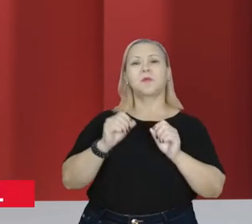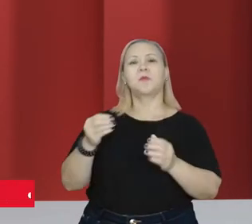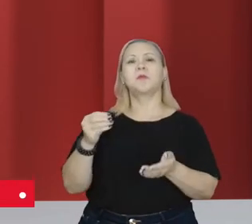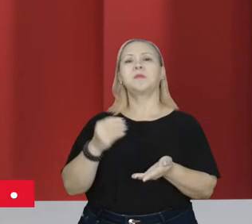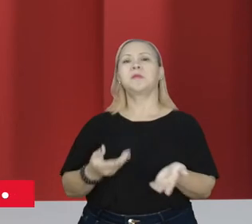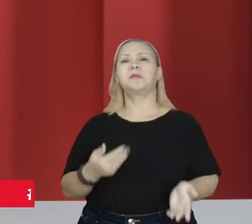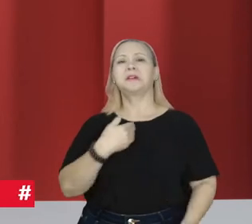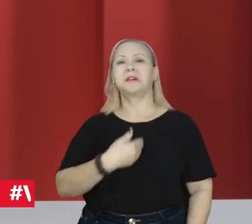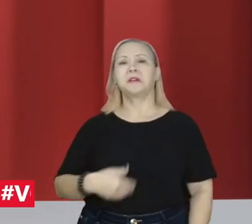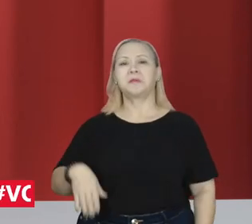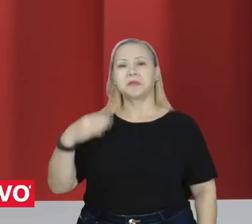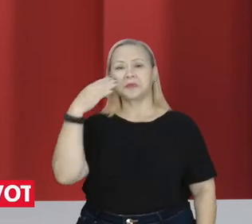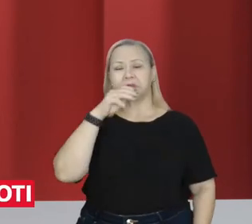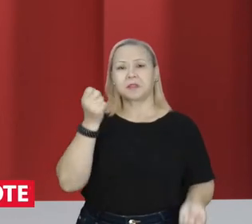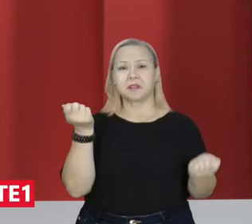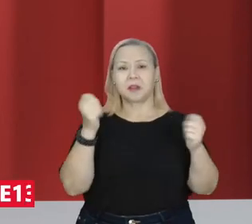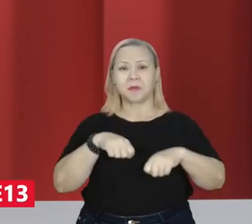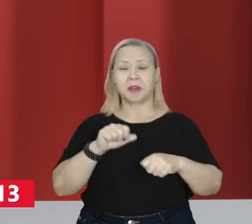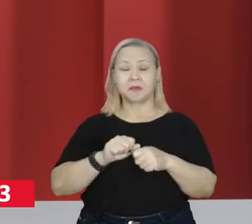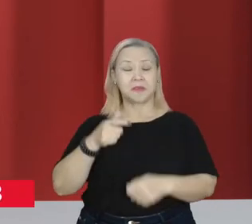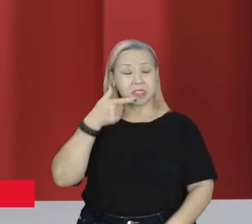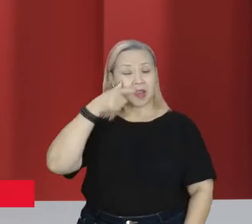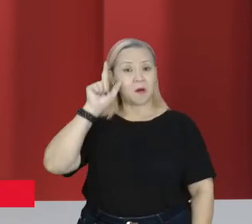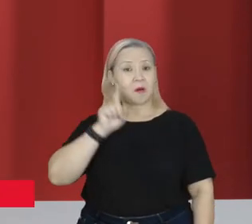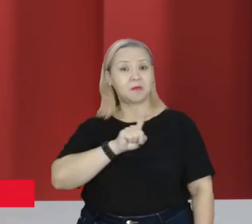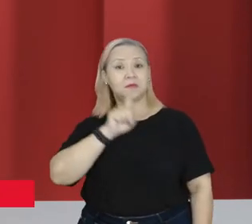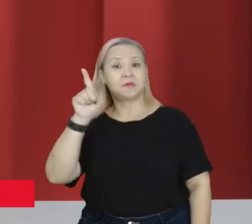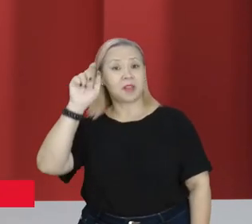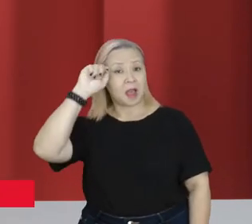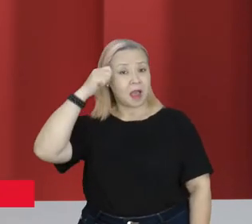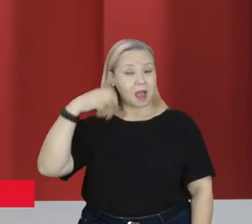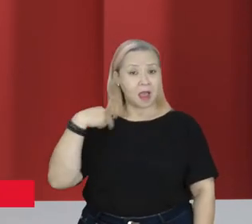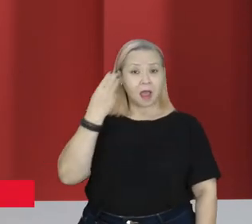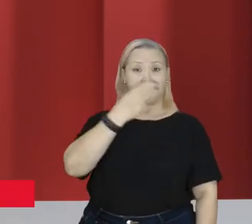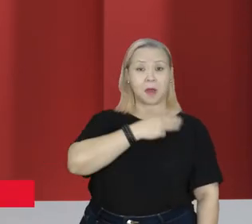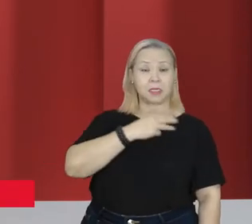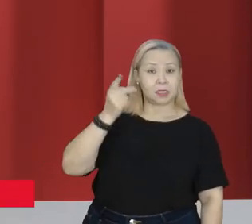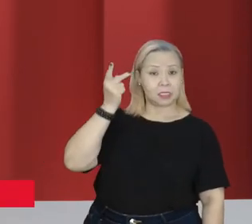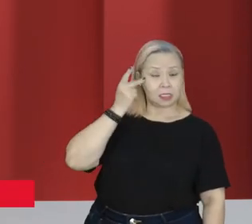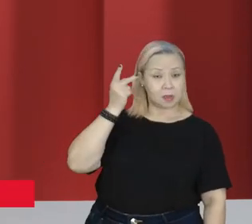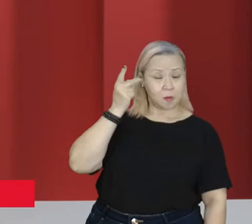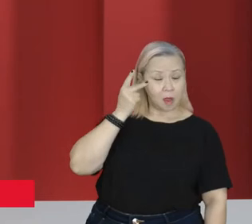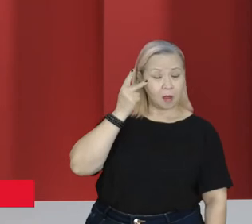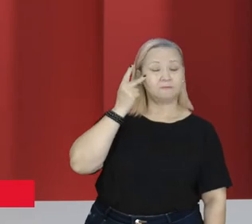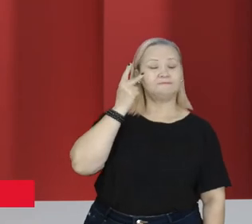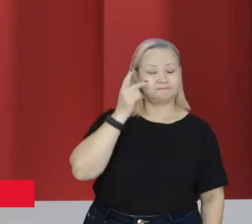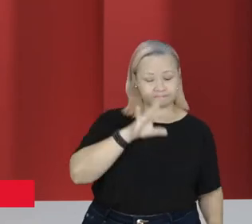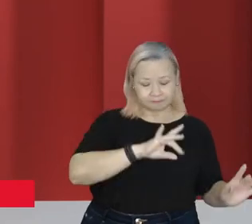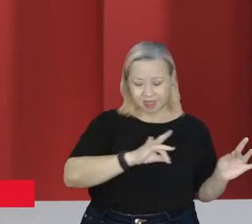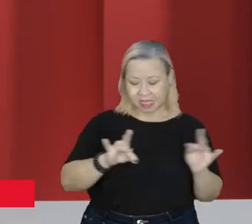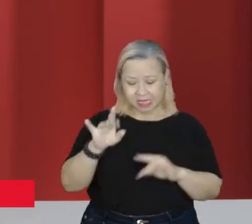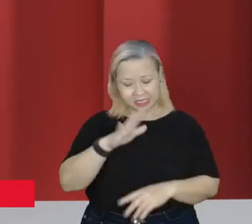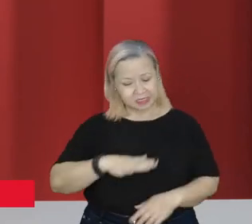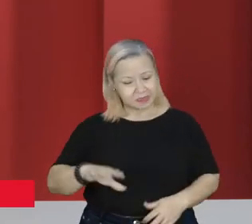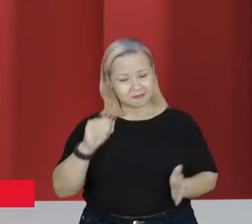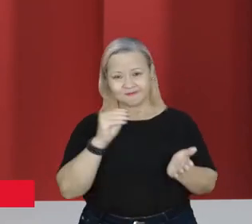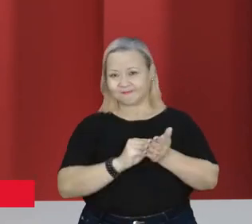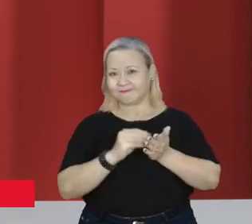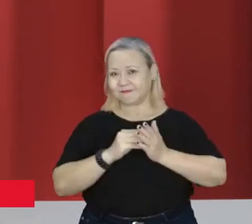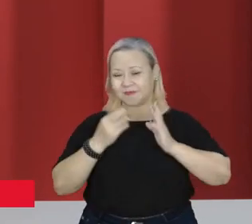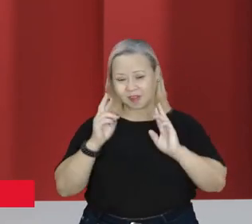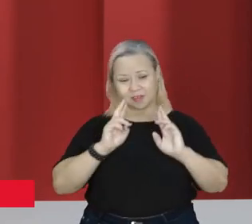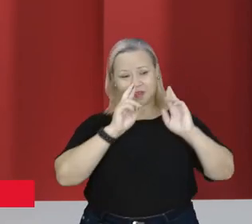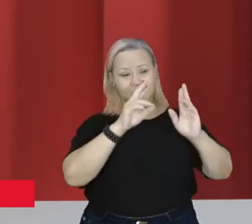despresidente Bolsonaro foi capaz de fazer ontem, né, lá em Aparecida do Norte. Vocês acompanharam o total desrespeito à